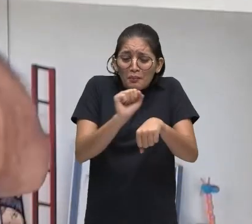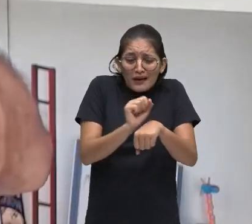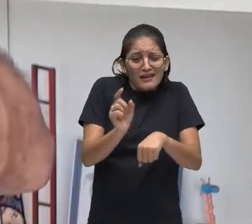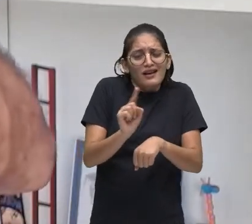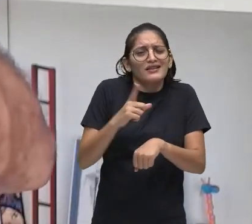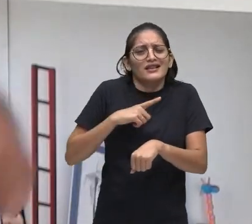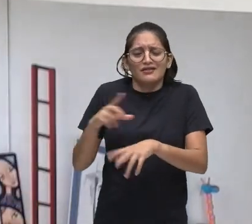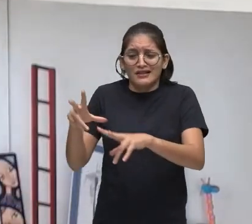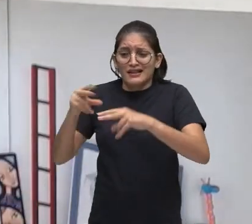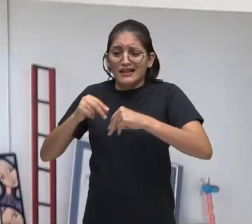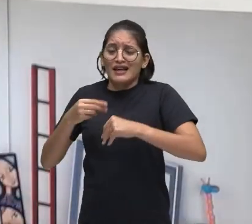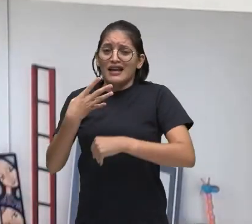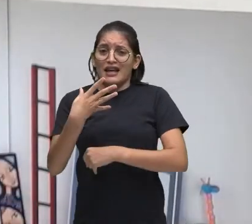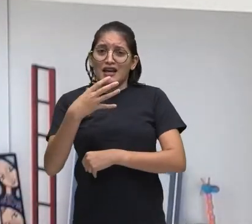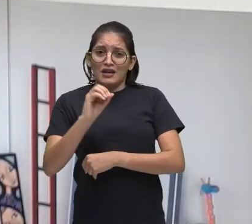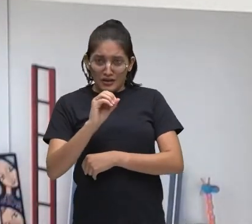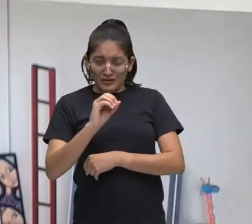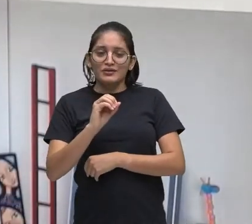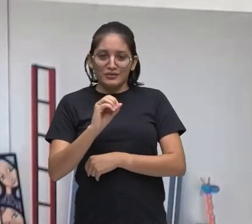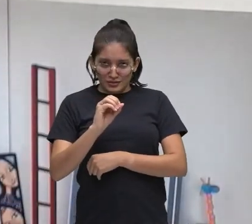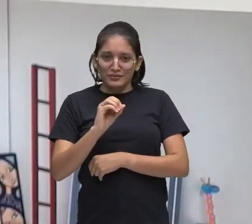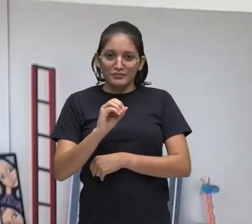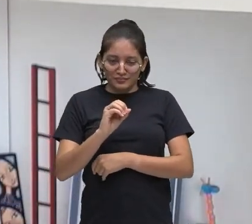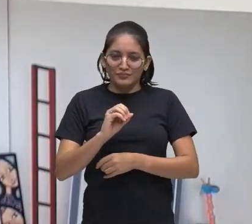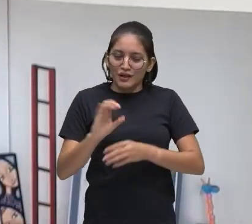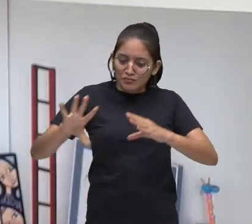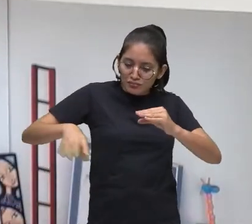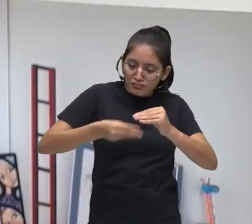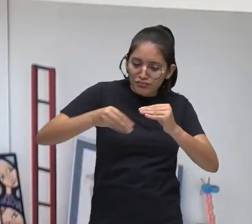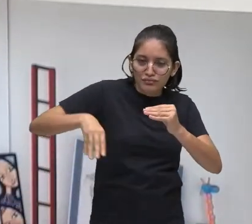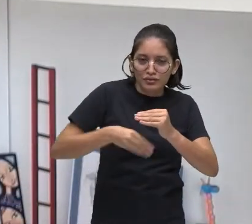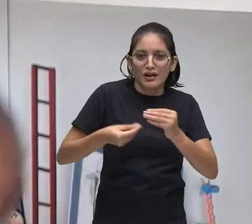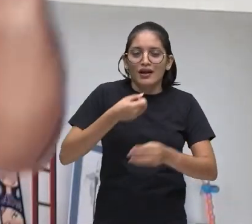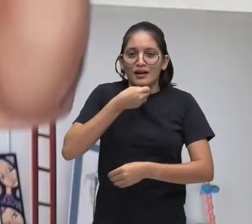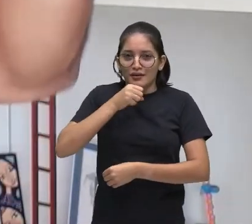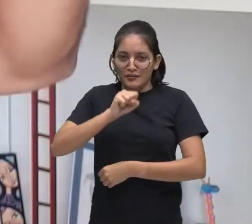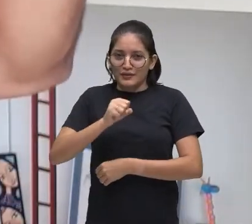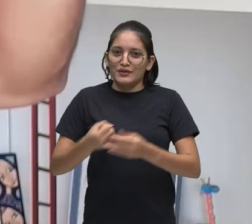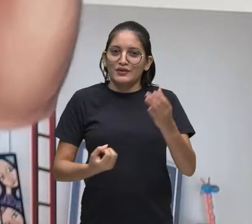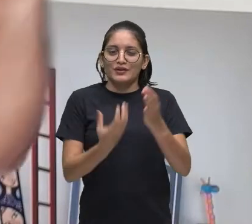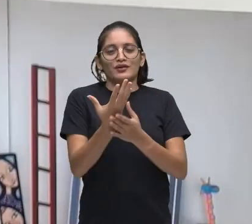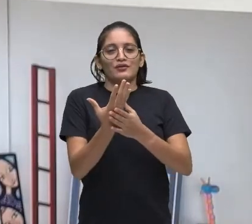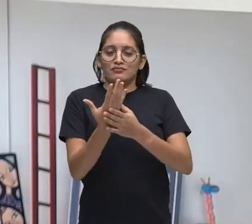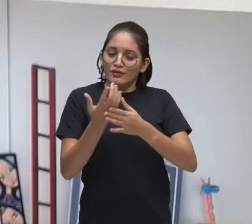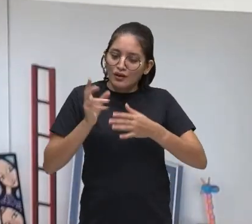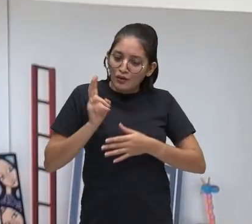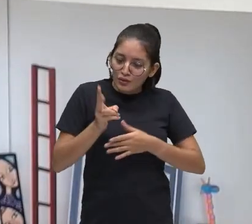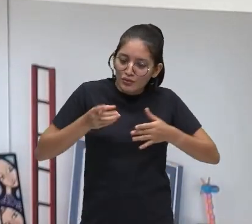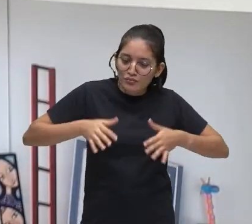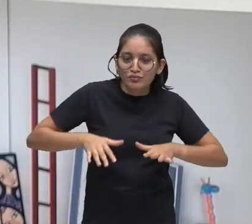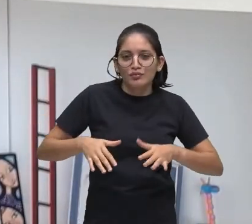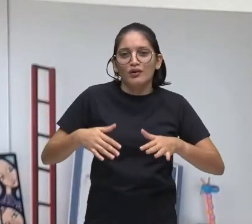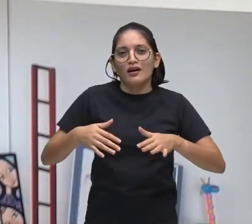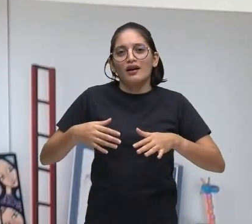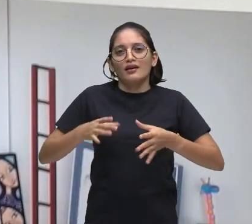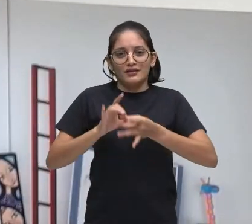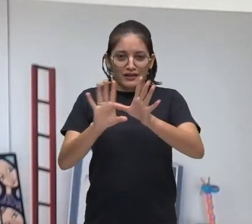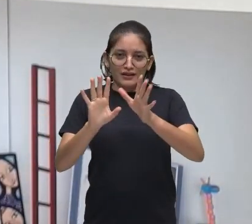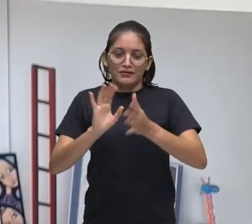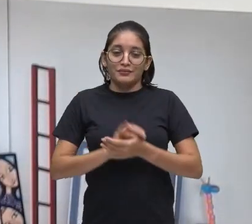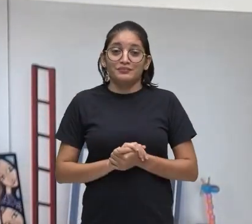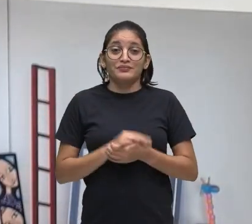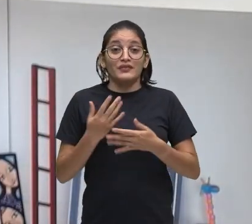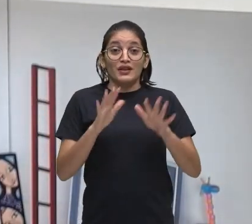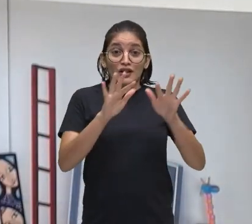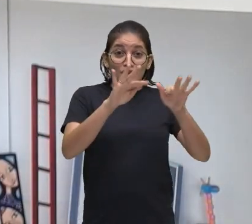Recebeu mais de 40, que muito lhe acrescenta. Paulo Freire criou asa. Quero aqui finalizar. Seu